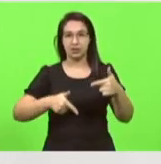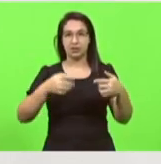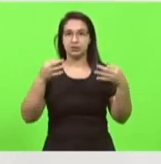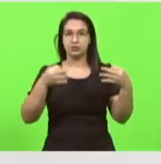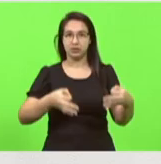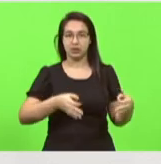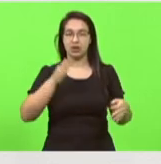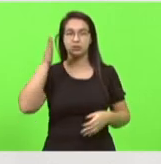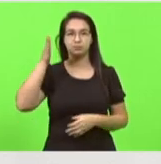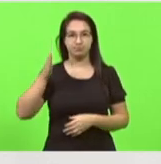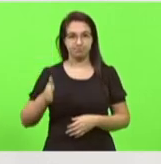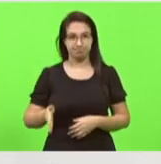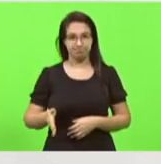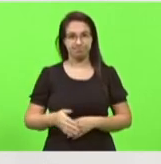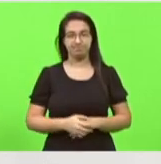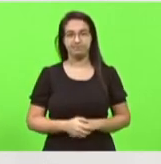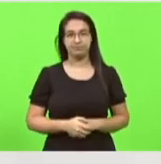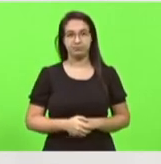O restante,